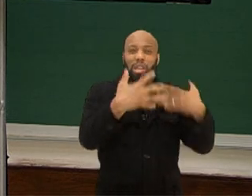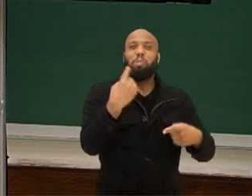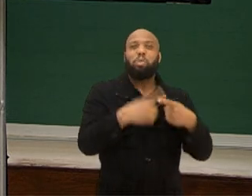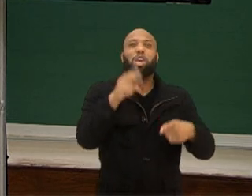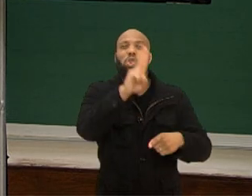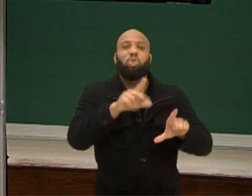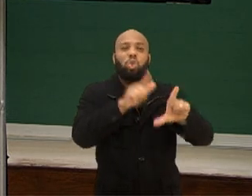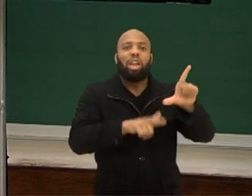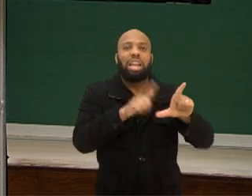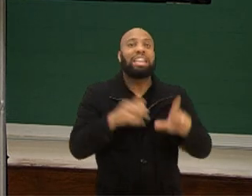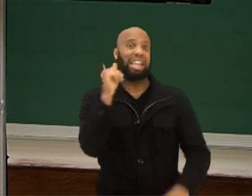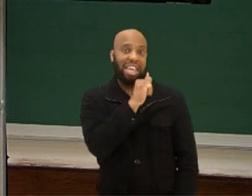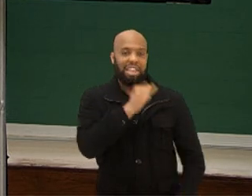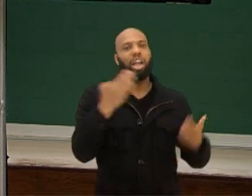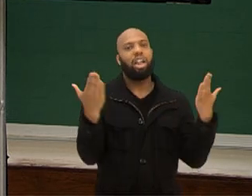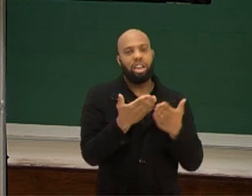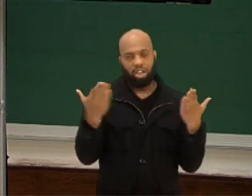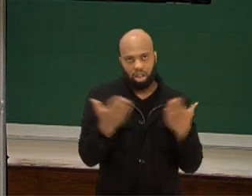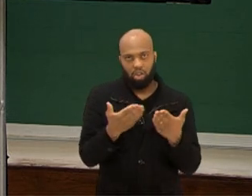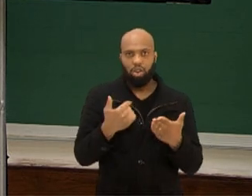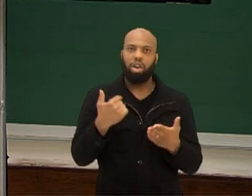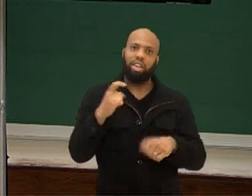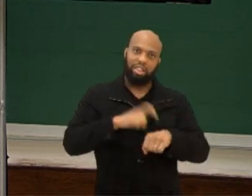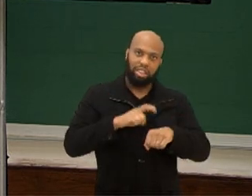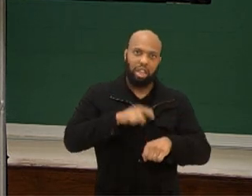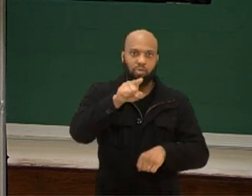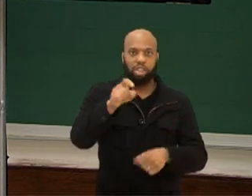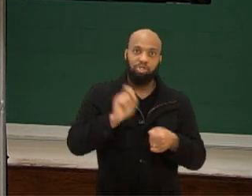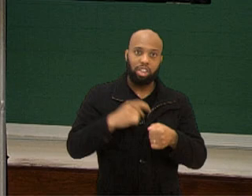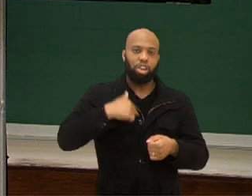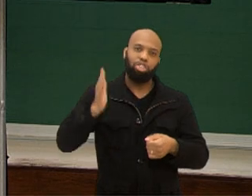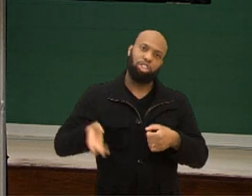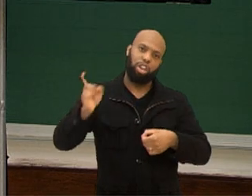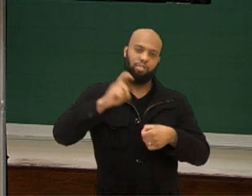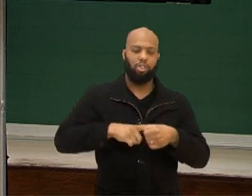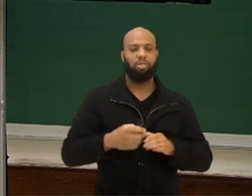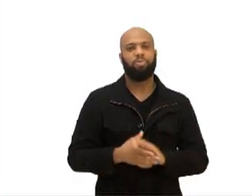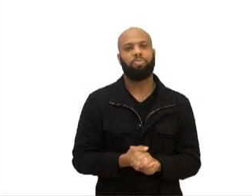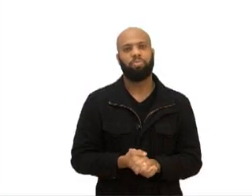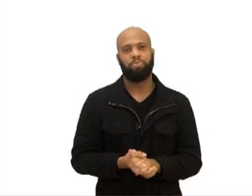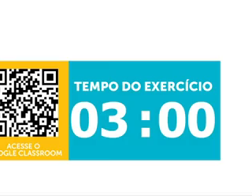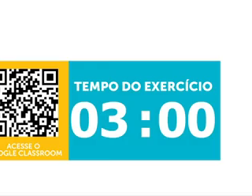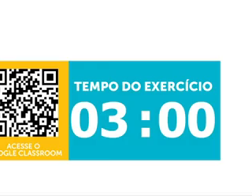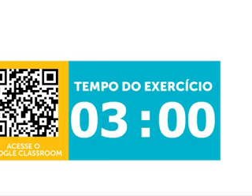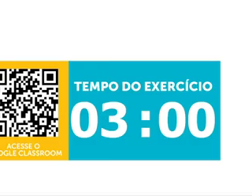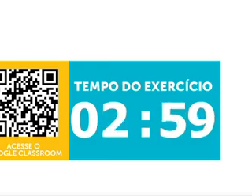esse uso do itálico em cada uma delas. Vou dar um tempo para você fazer isso e eu já volto.